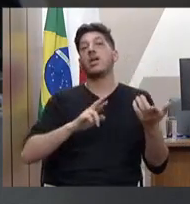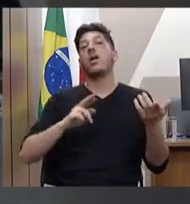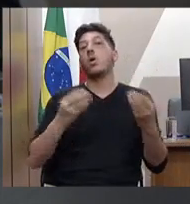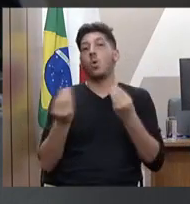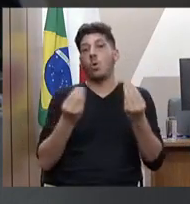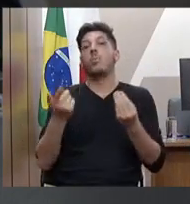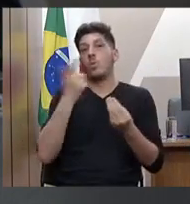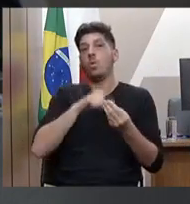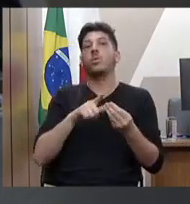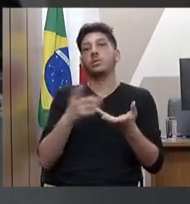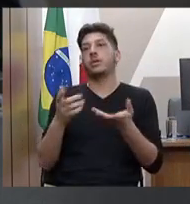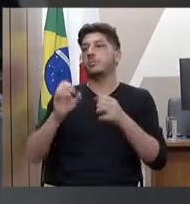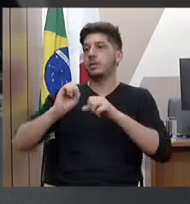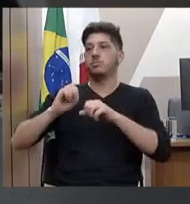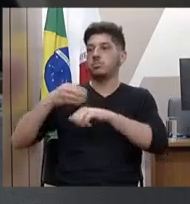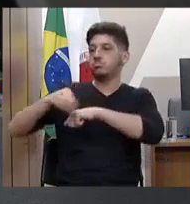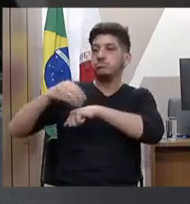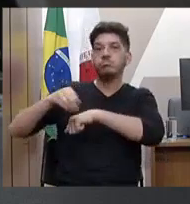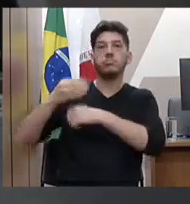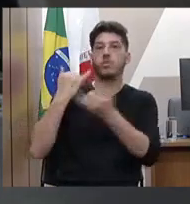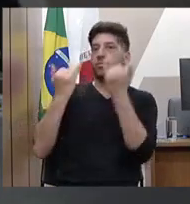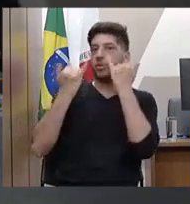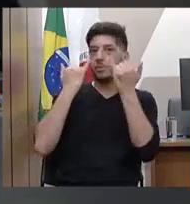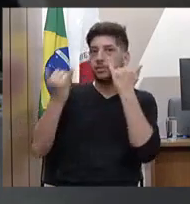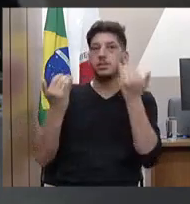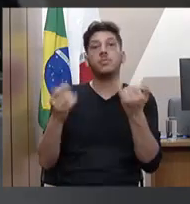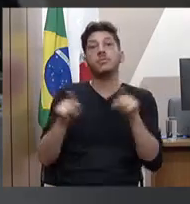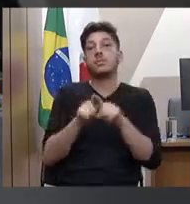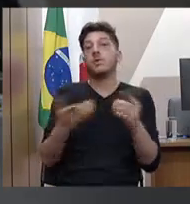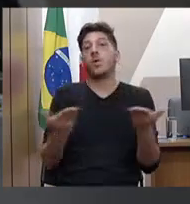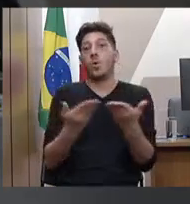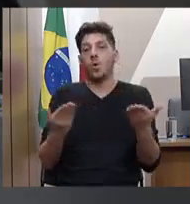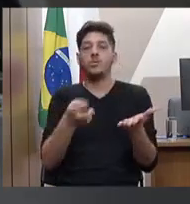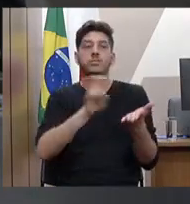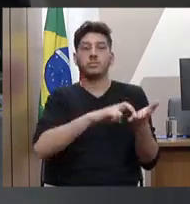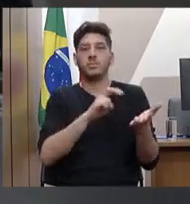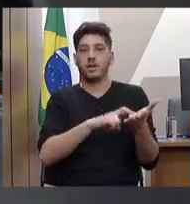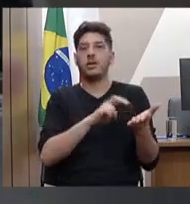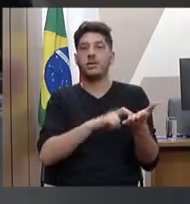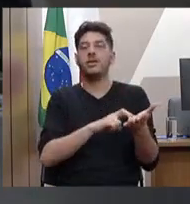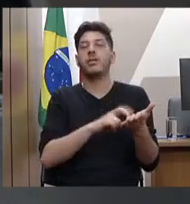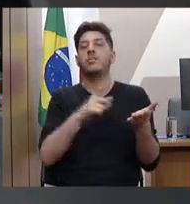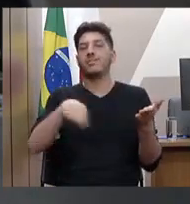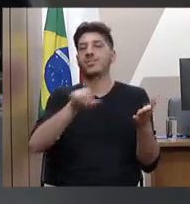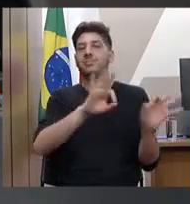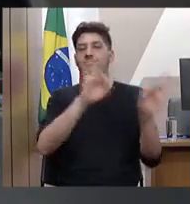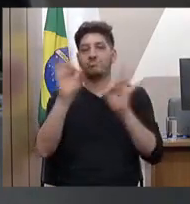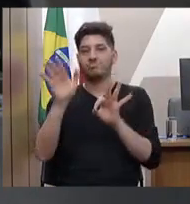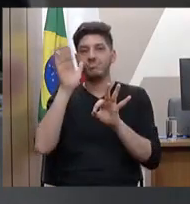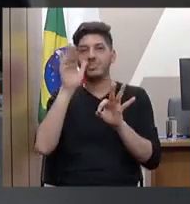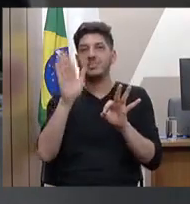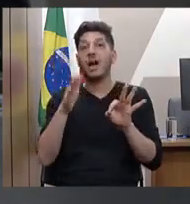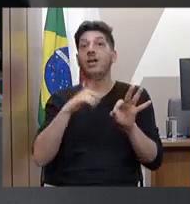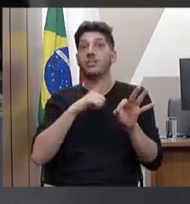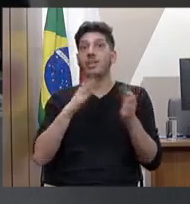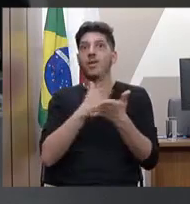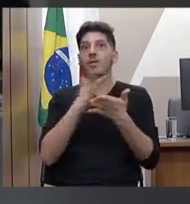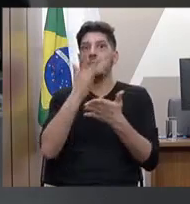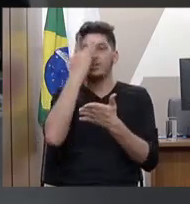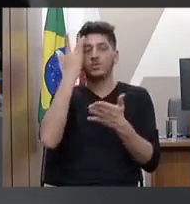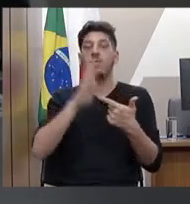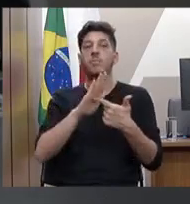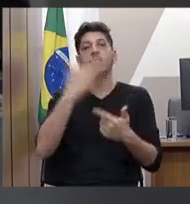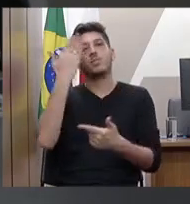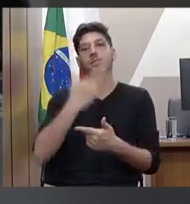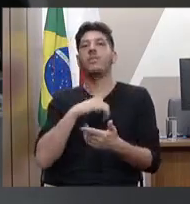capacitação enfim o que eu quero também hoje nós tivemos aqui mais cedo os colegas que trouxeram dados é importante